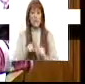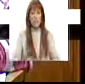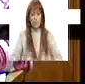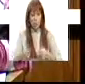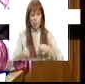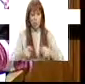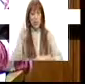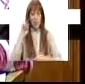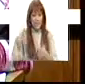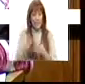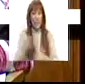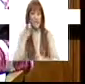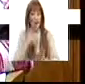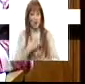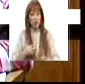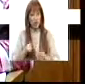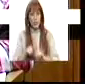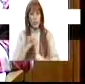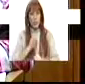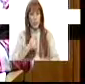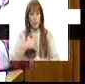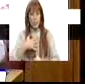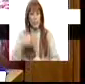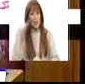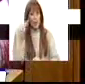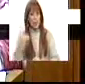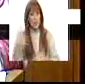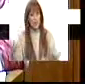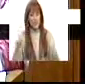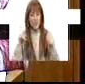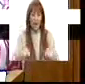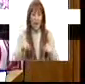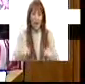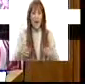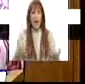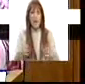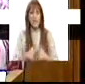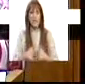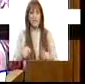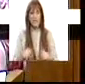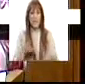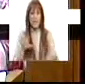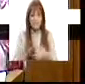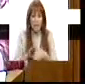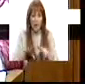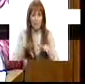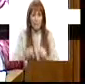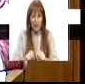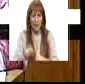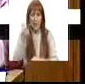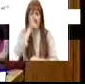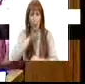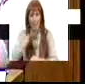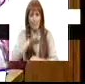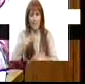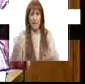correta gestão, valorização e salvaguarda do nosso património natural. E esse agarrar o ambiente